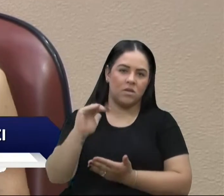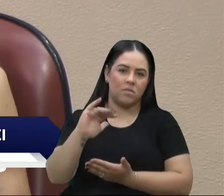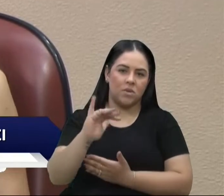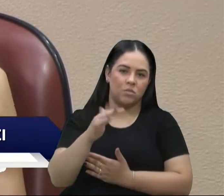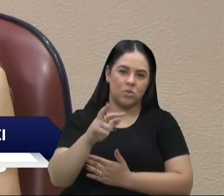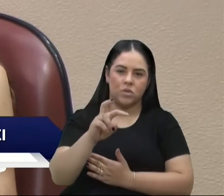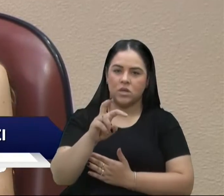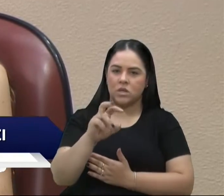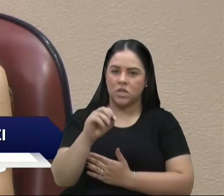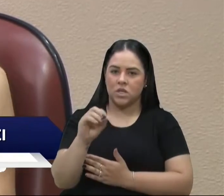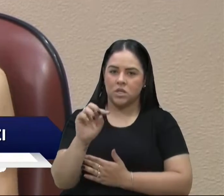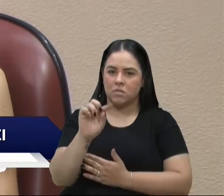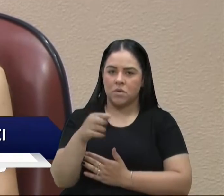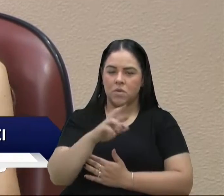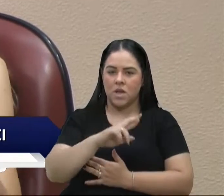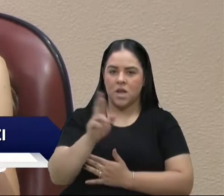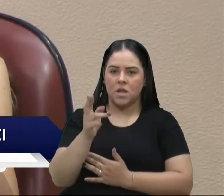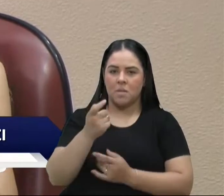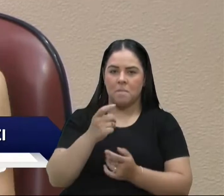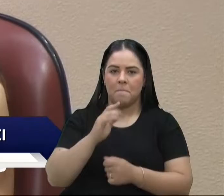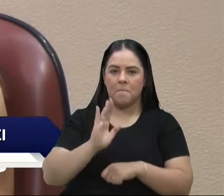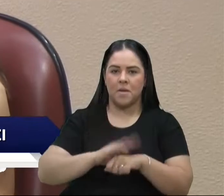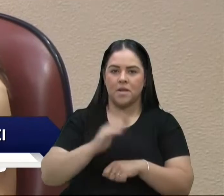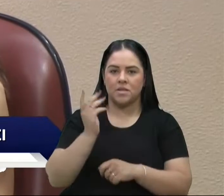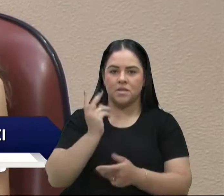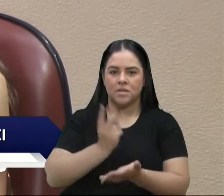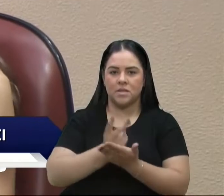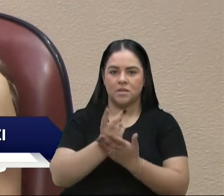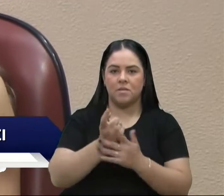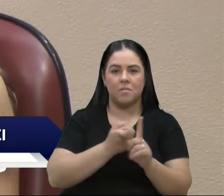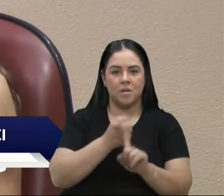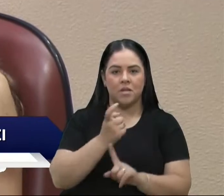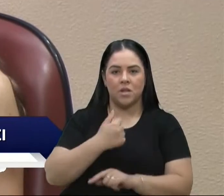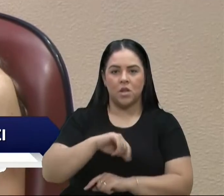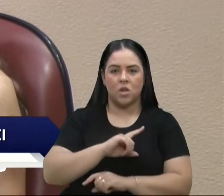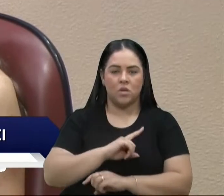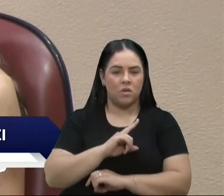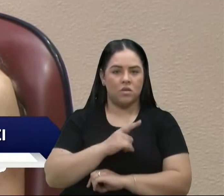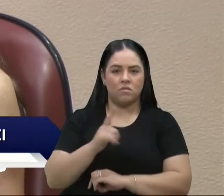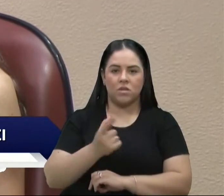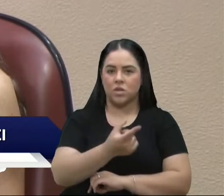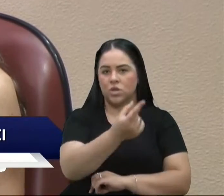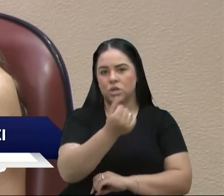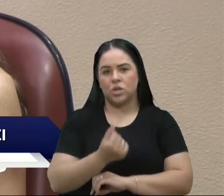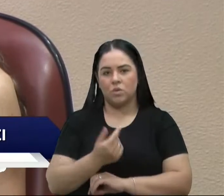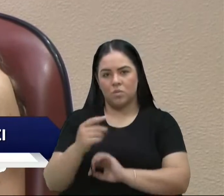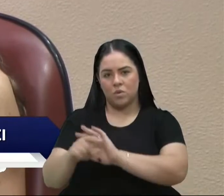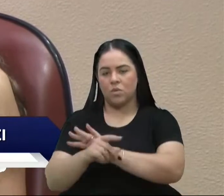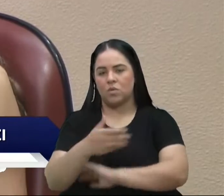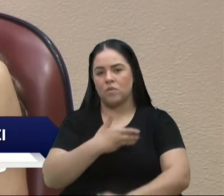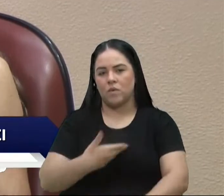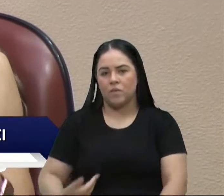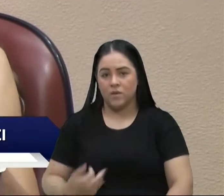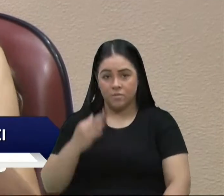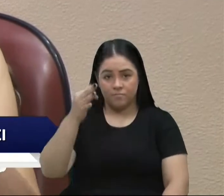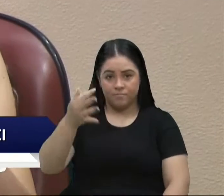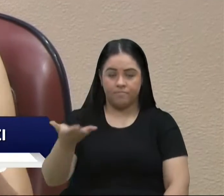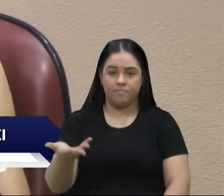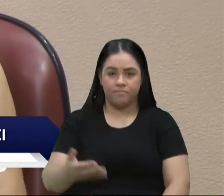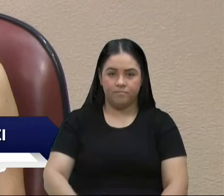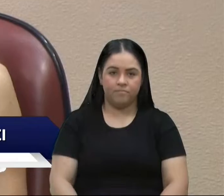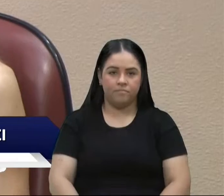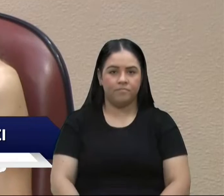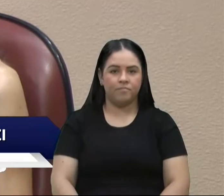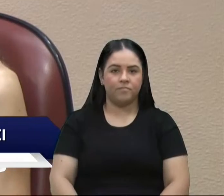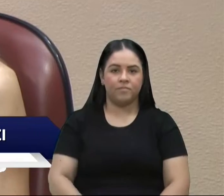de R$ 500 mil a mais todo mês, e nós não recebemos esse valor do governo federal. E já não sei